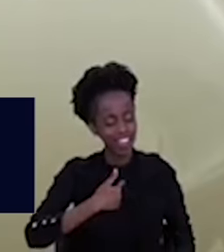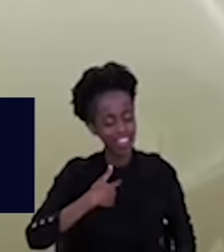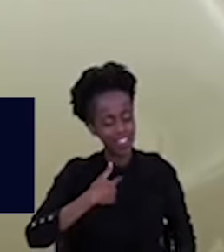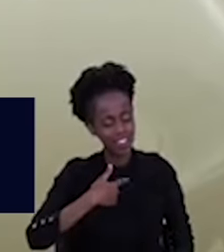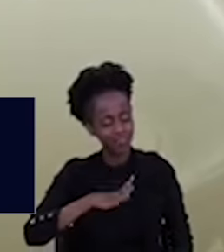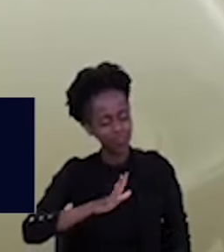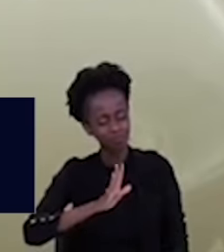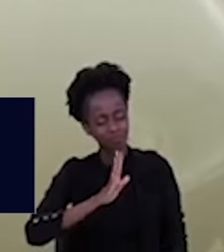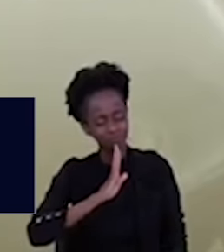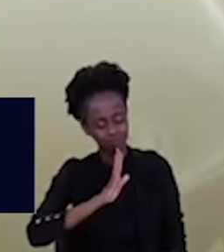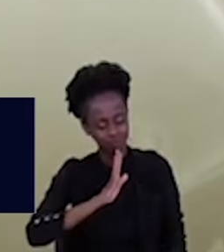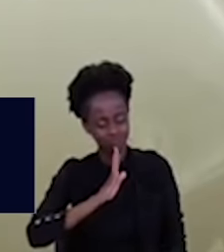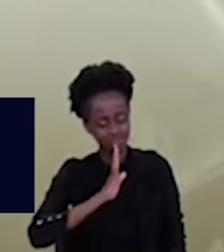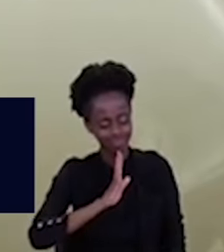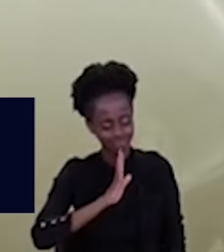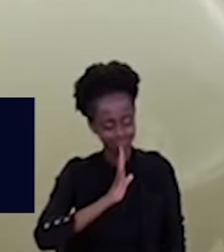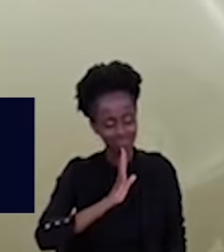errar.